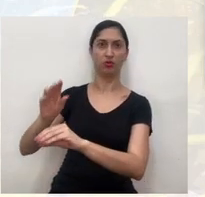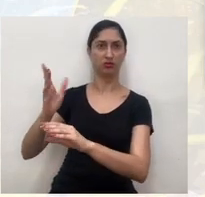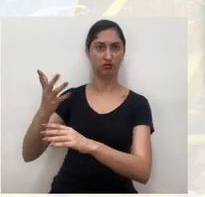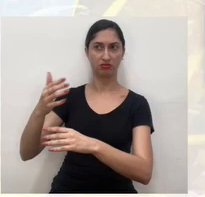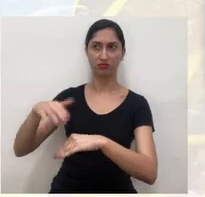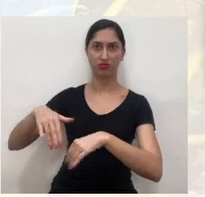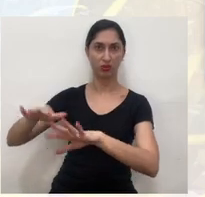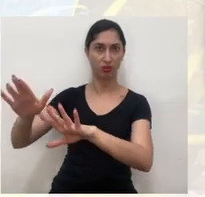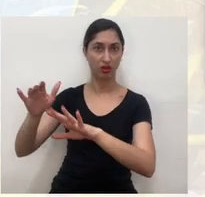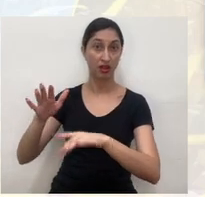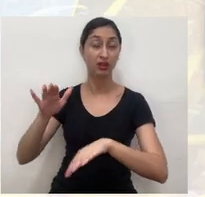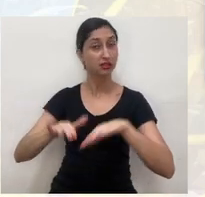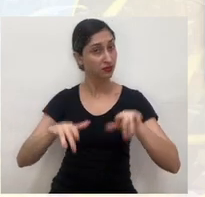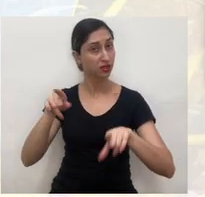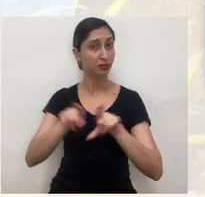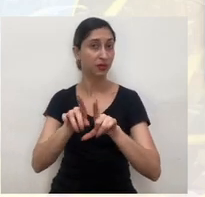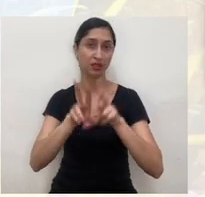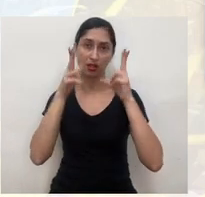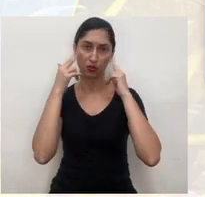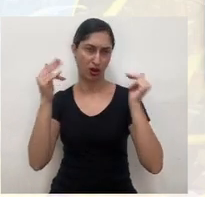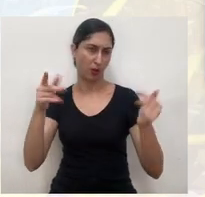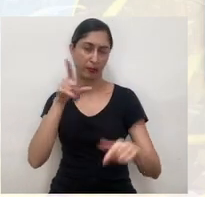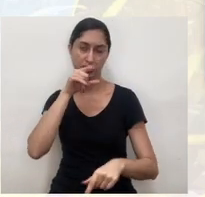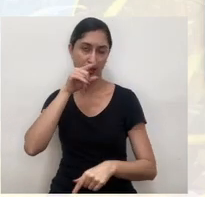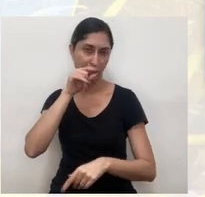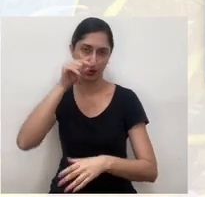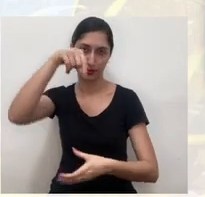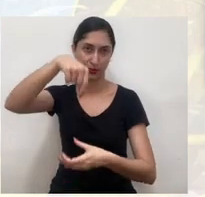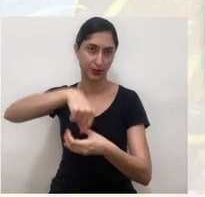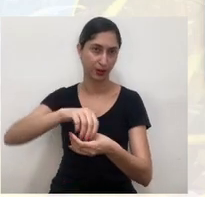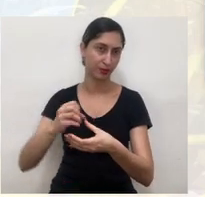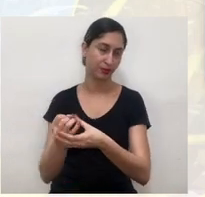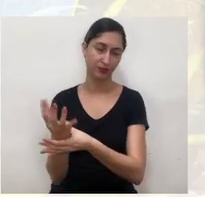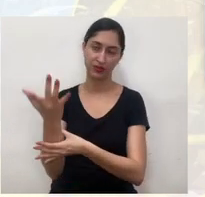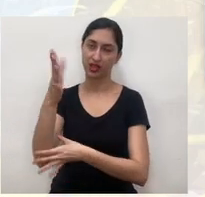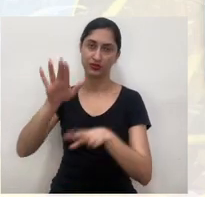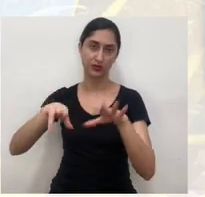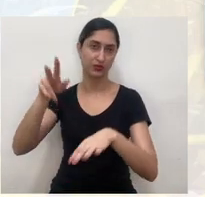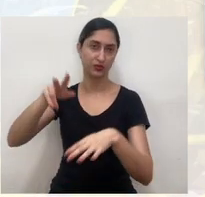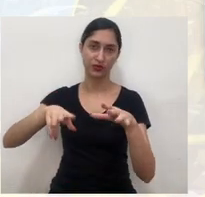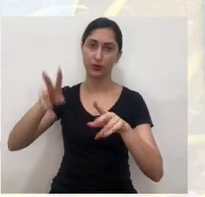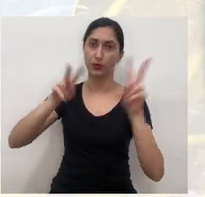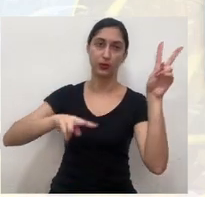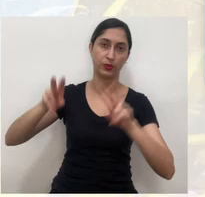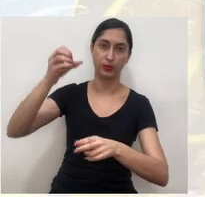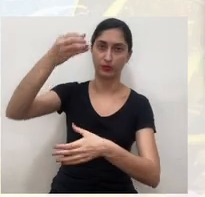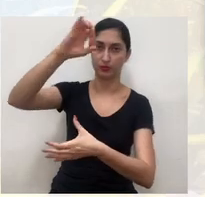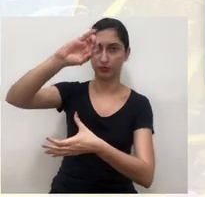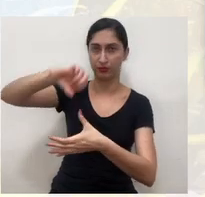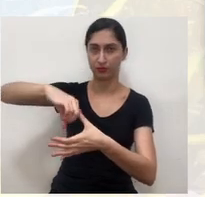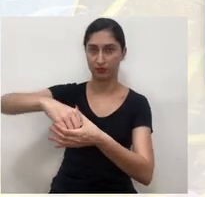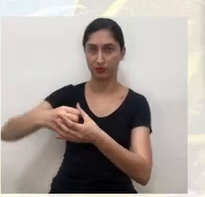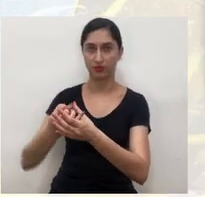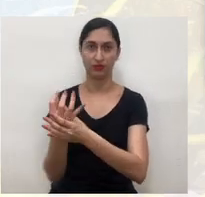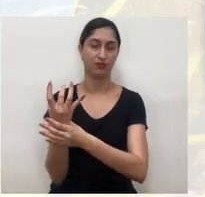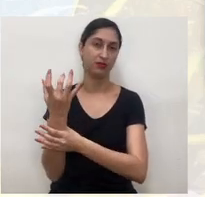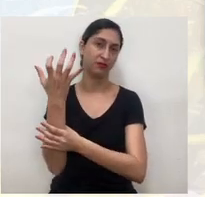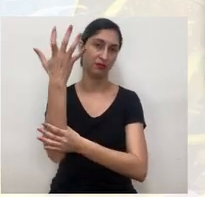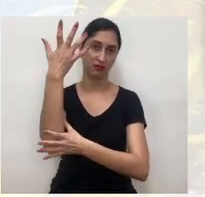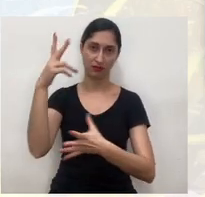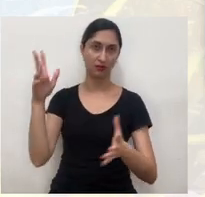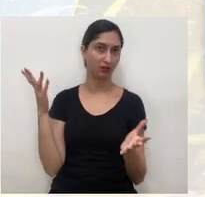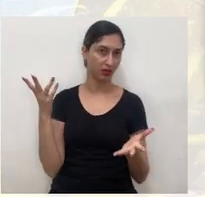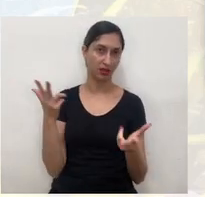nasce espontaneamente, um passarinho traz, ou o vento traz uma semente e ela nasce ali,